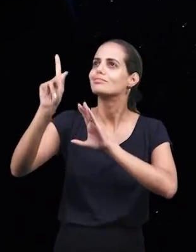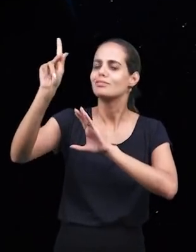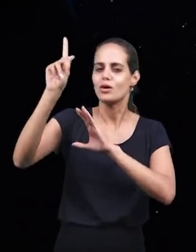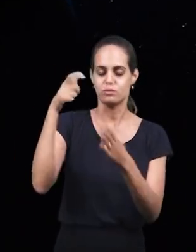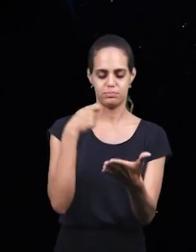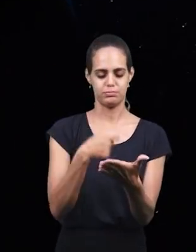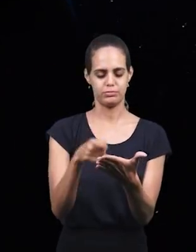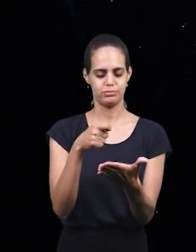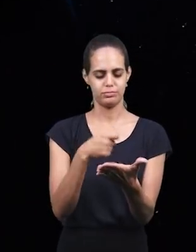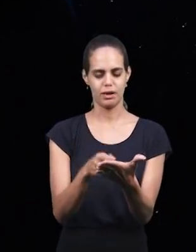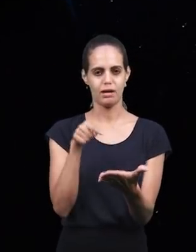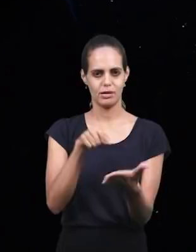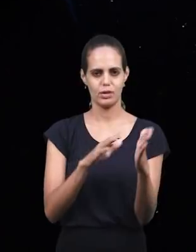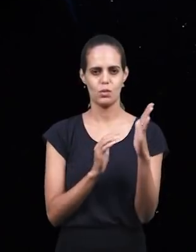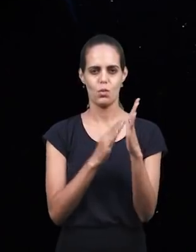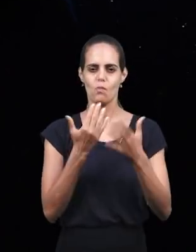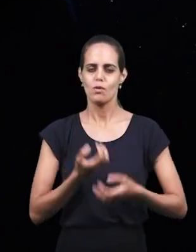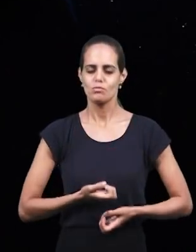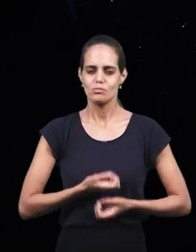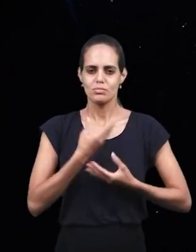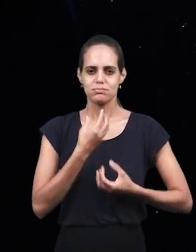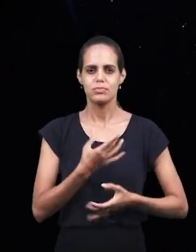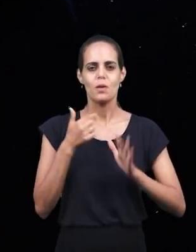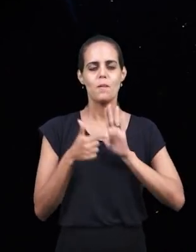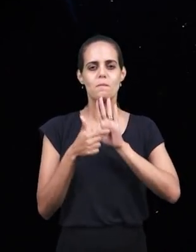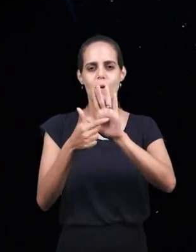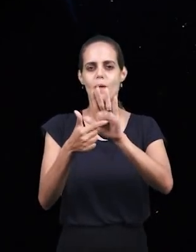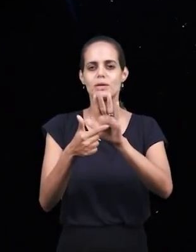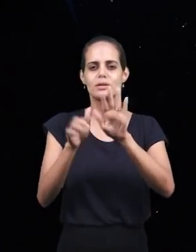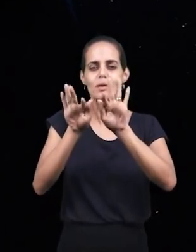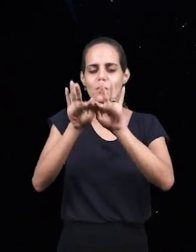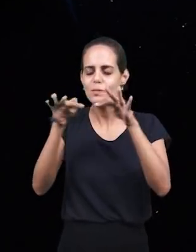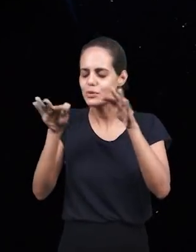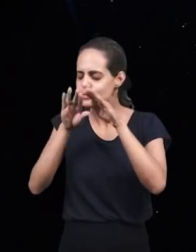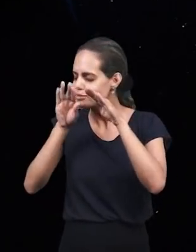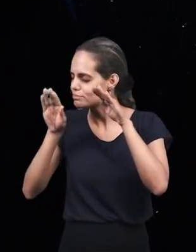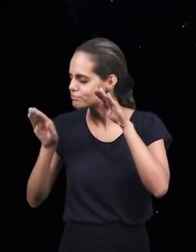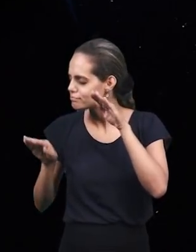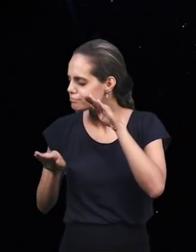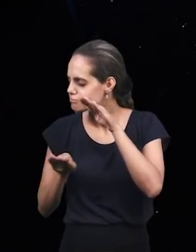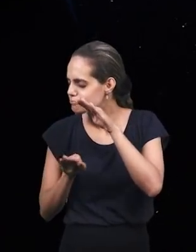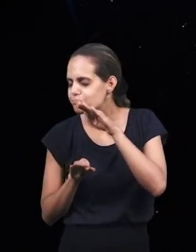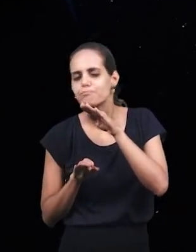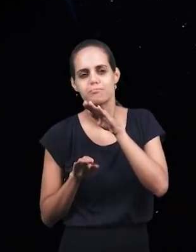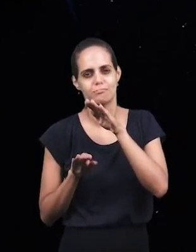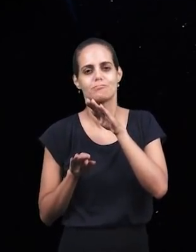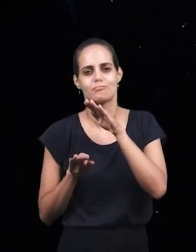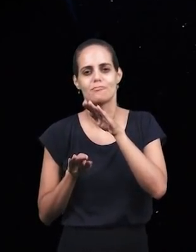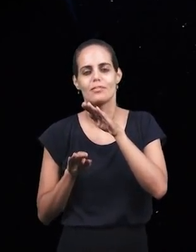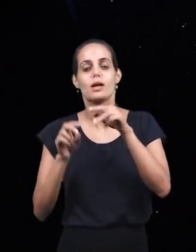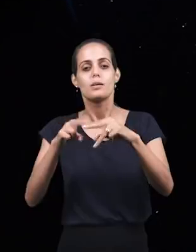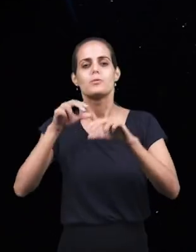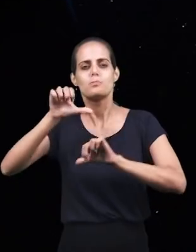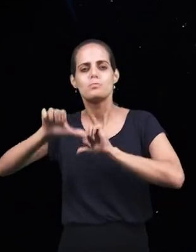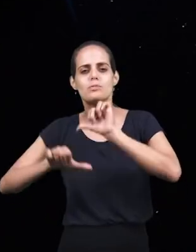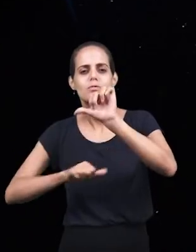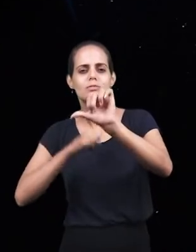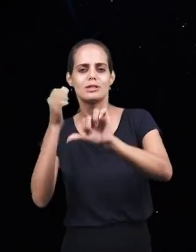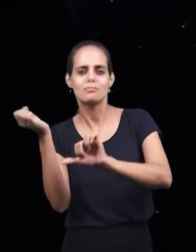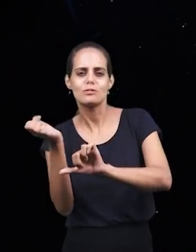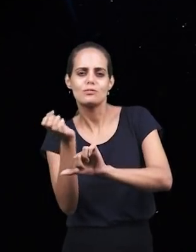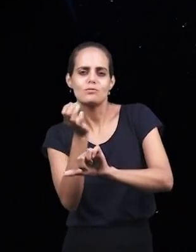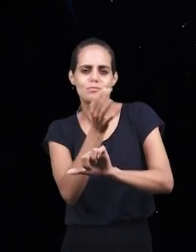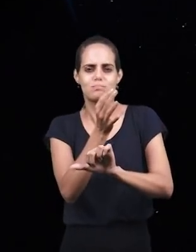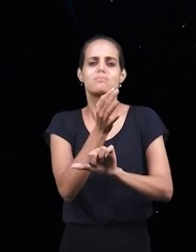autor descreve sua pequenez diante do poder transformador de Deus e sua alegria em poder viver